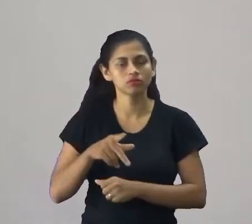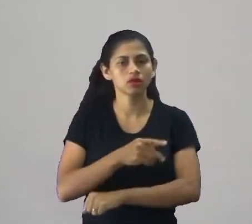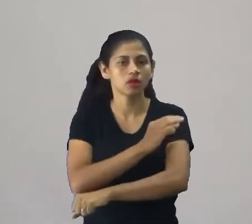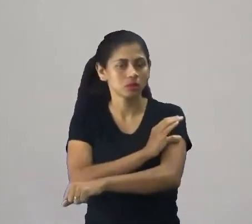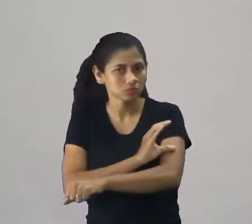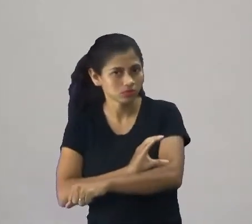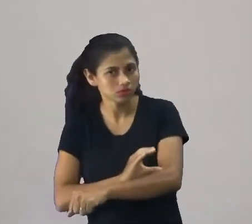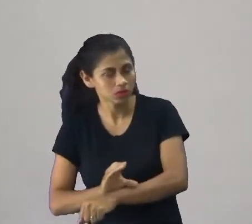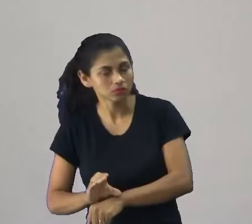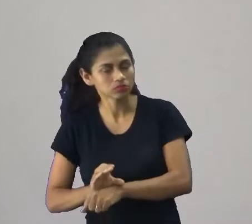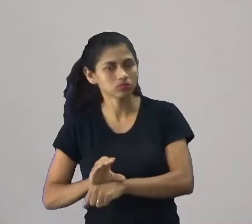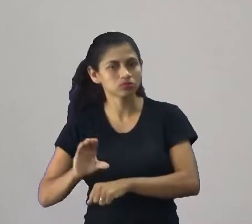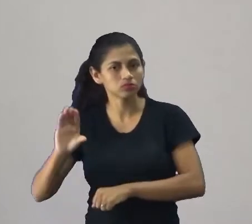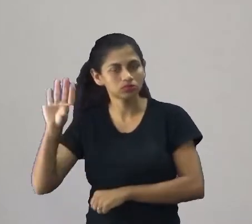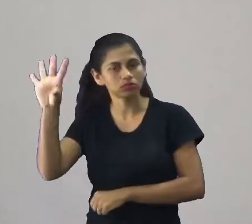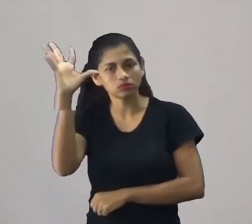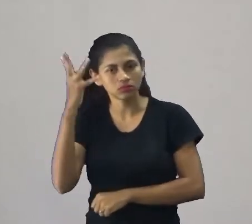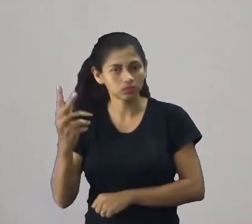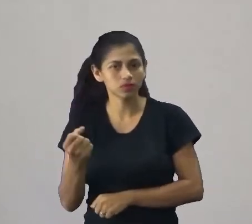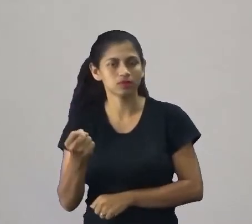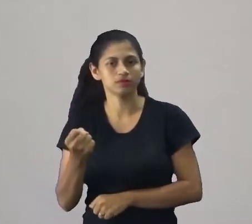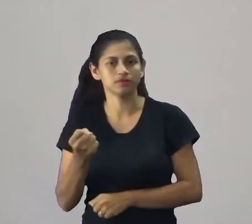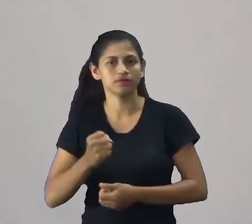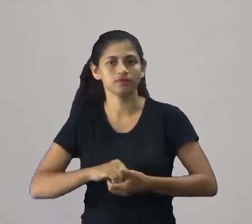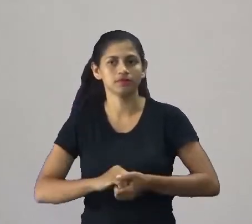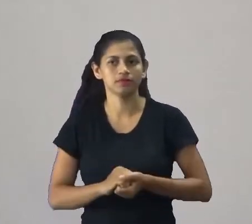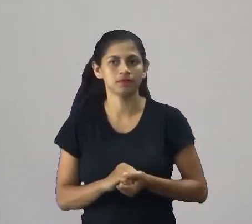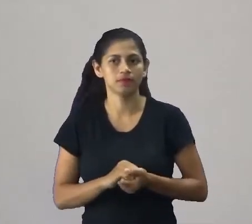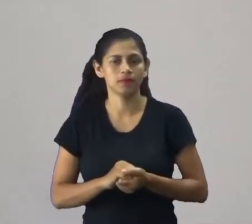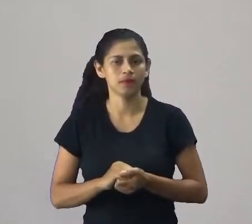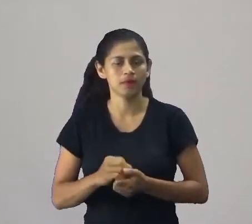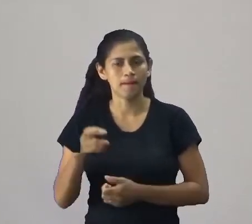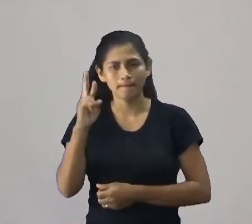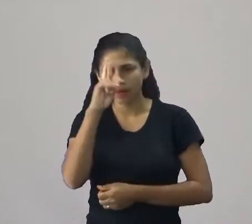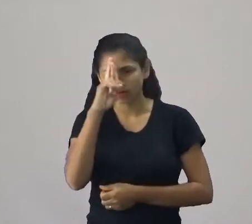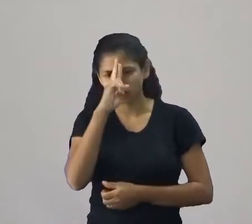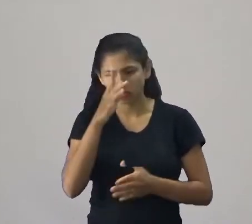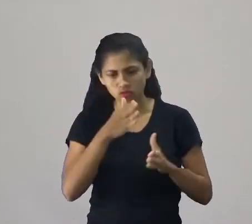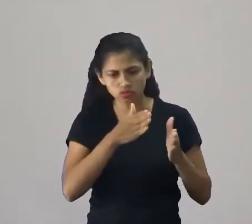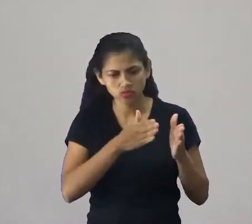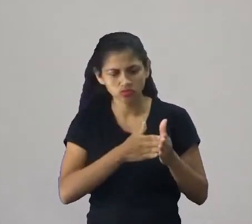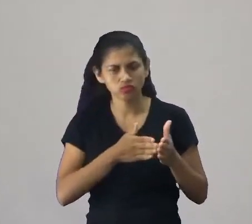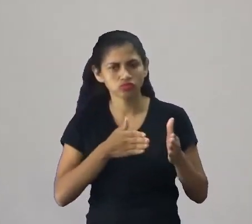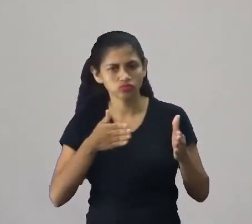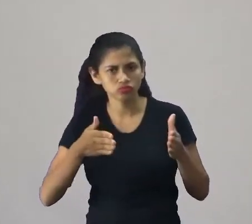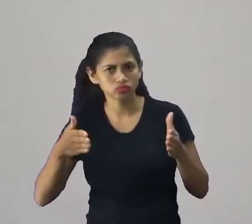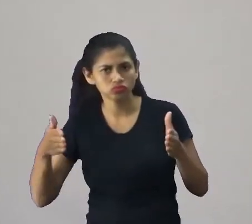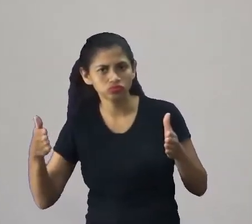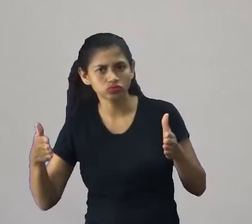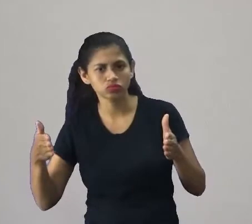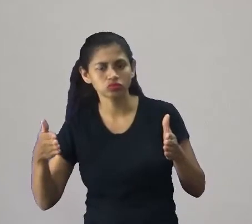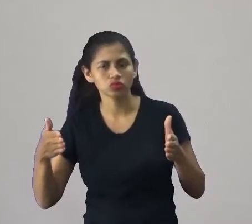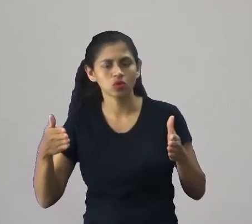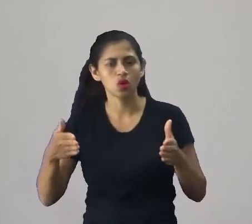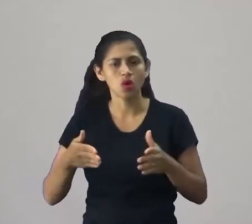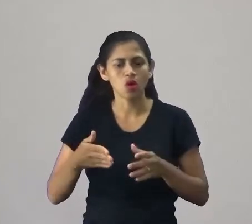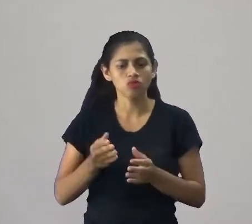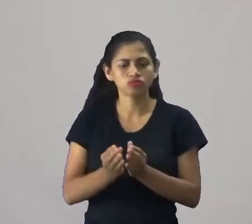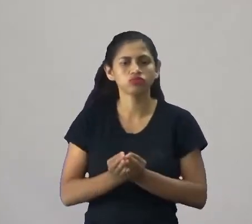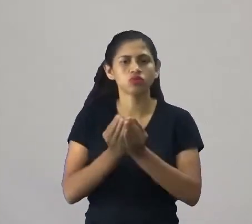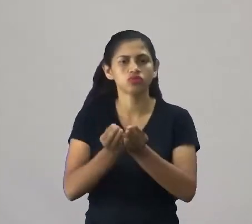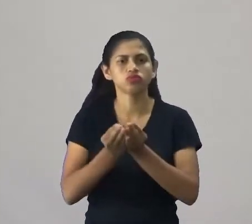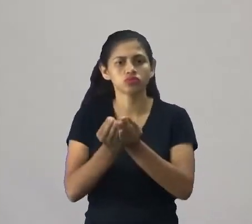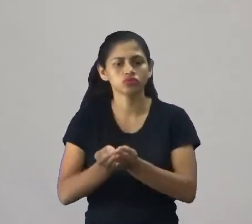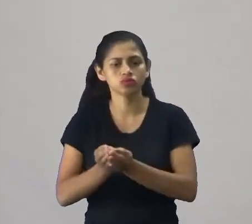momento? Tem uma parte da construção histórica, que era o momento em que havia os navios negreiros, em que